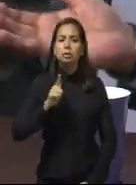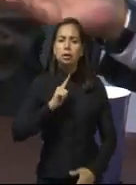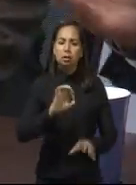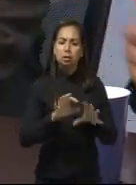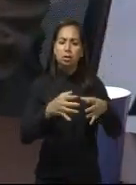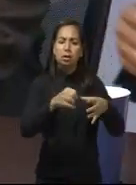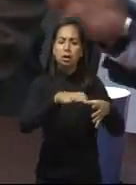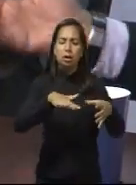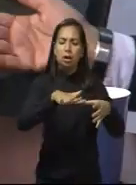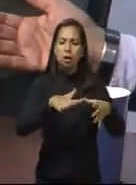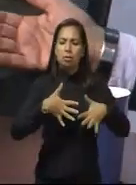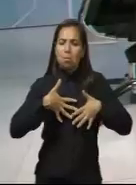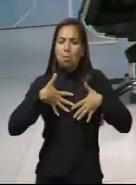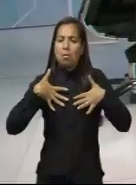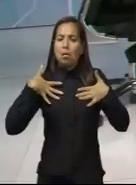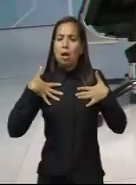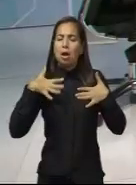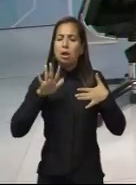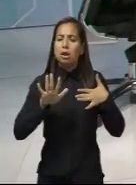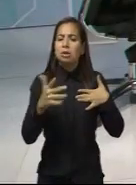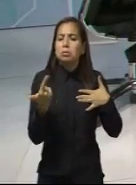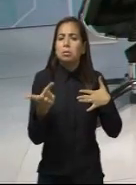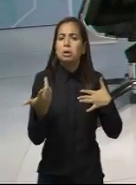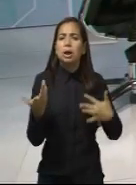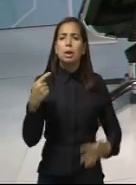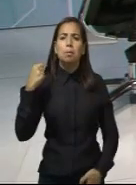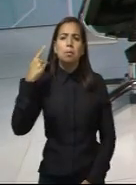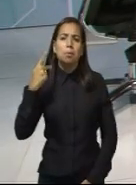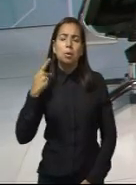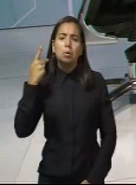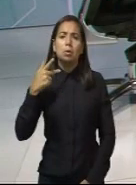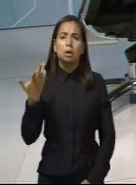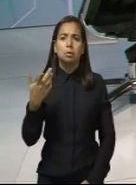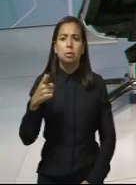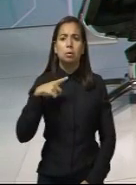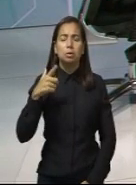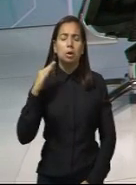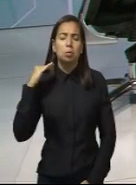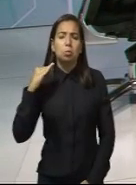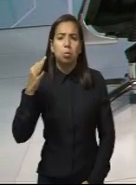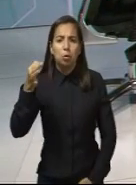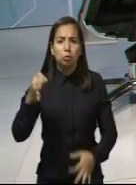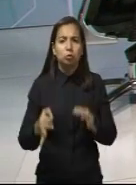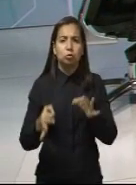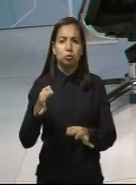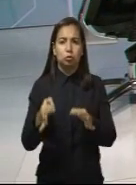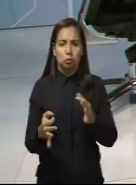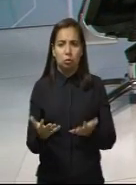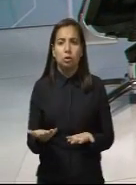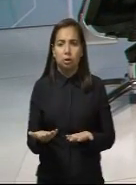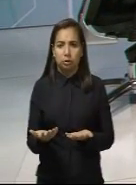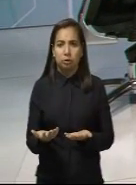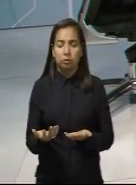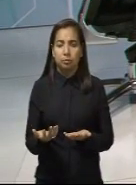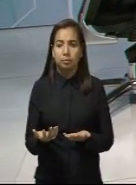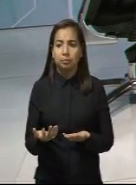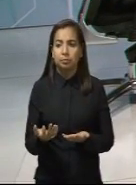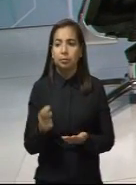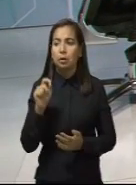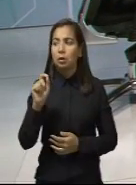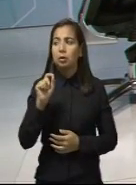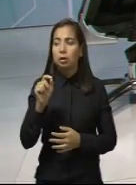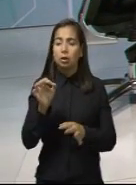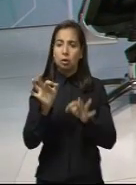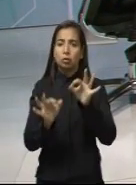passou a depois não ser mais procurador, passou a ser até nós juiz. tivemos aqui um juiz cuja memória eu presto a